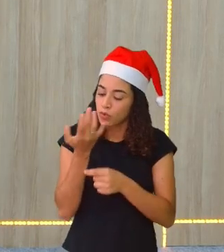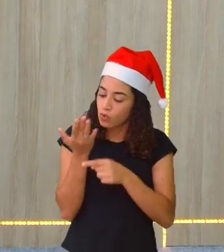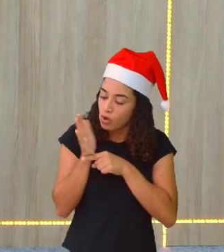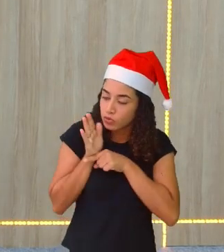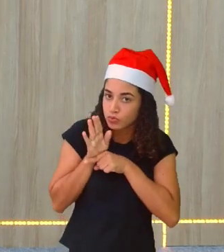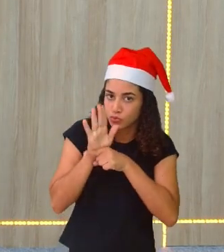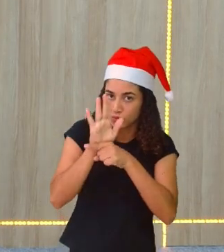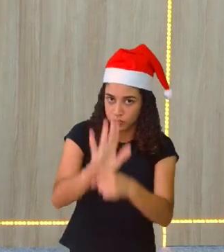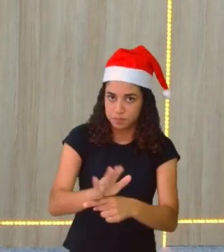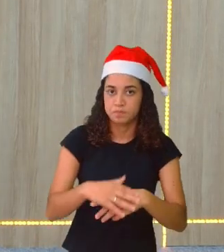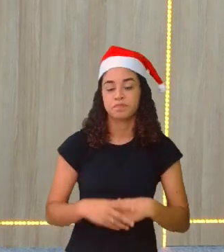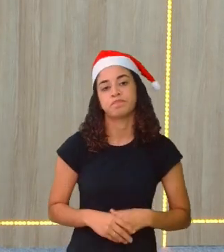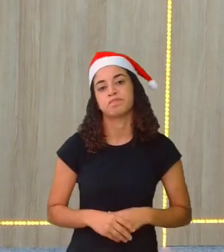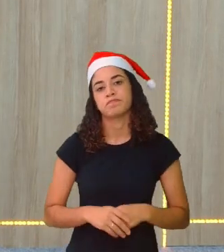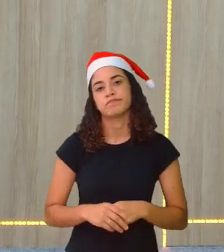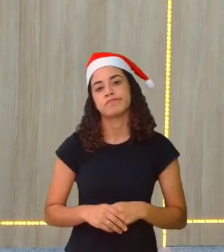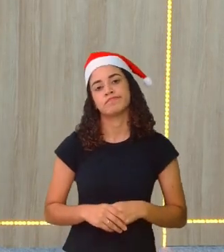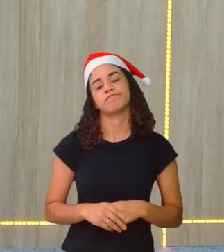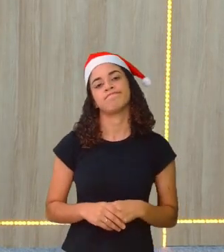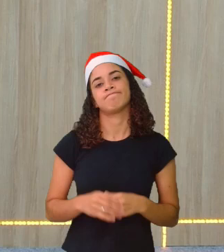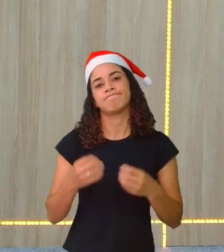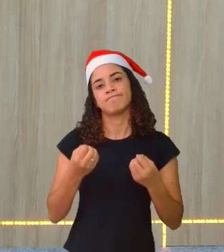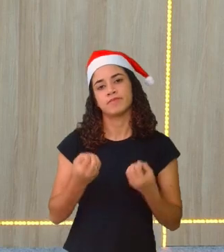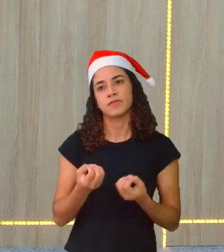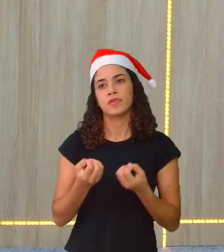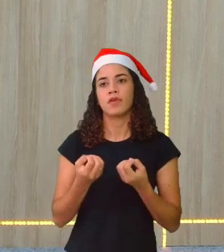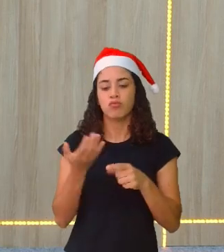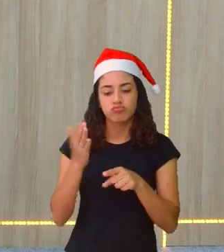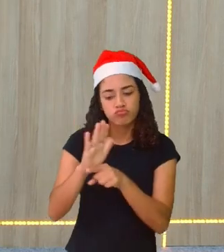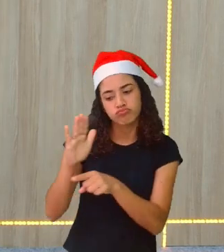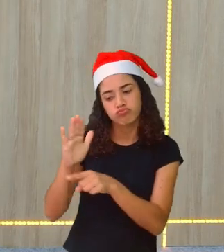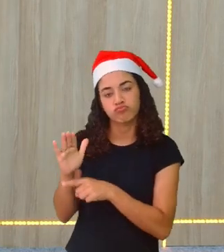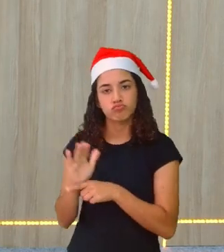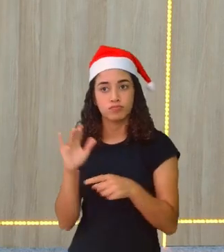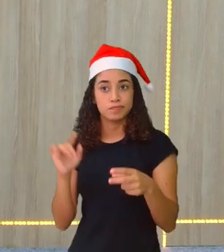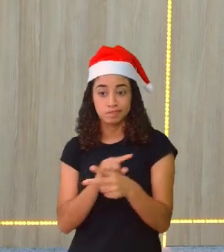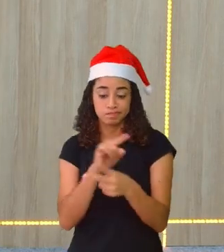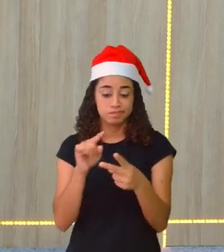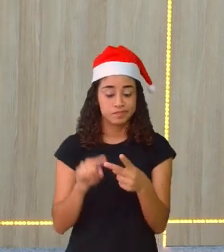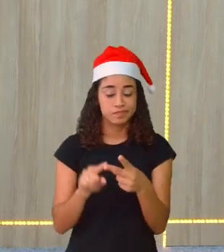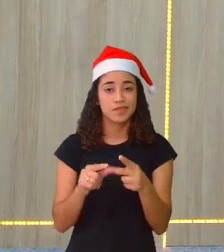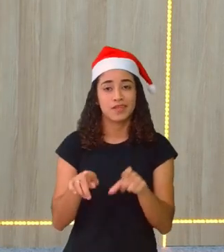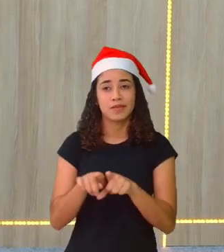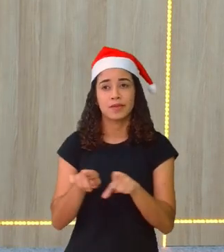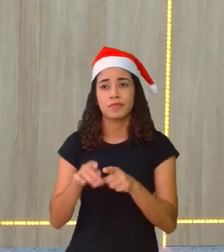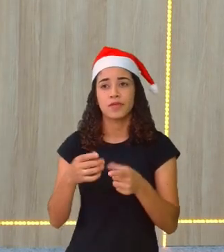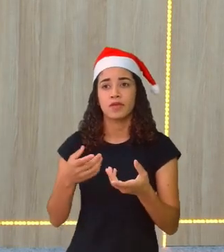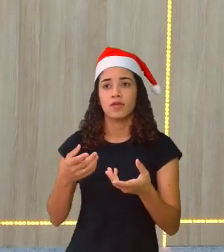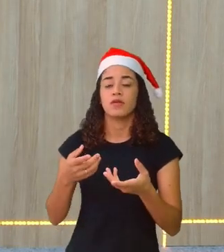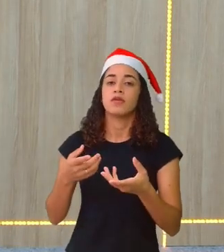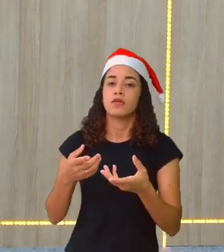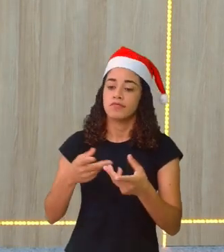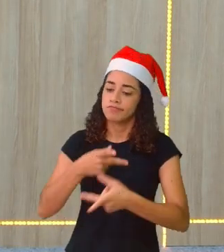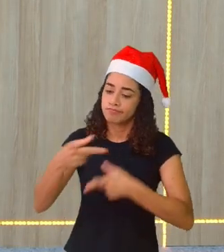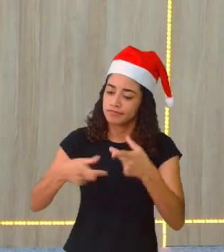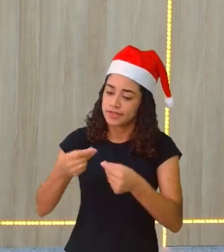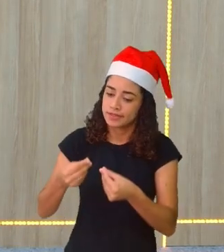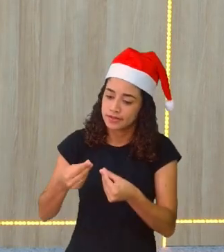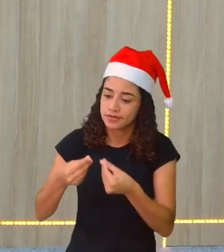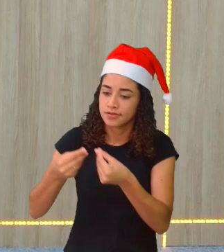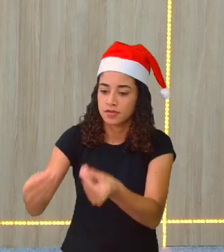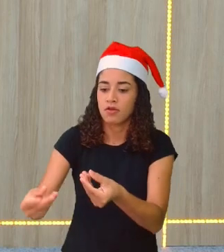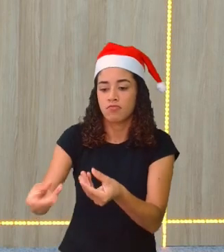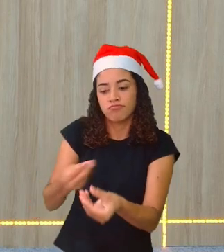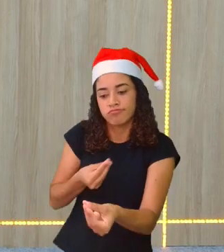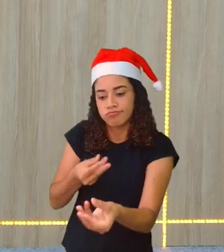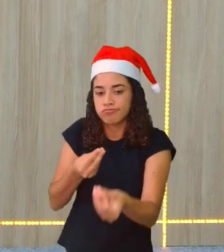solidariedade em alta, né? Ser mais solidário, mais prestativo. Lembrar que as trocas de presente, elas são até bem-vindas, né?